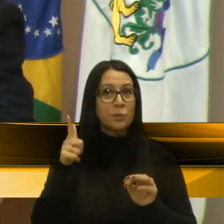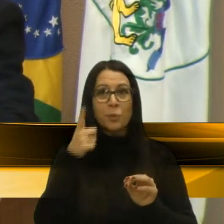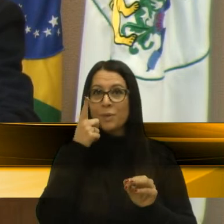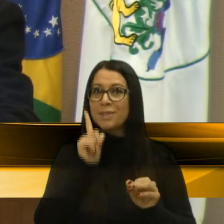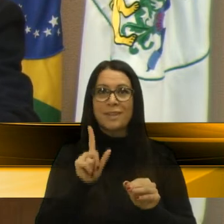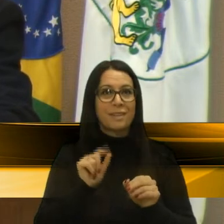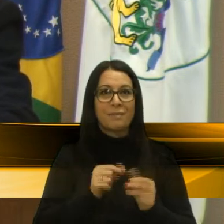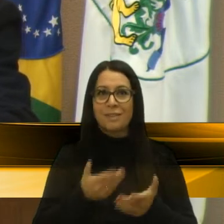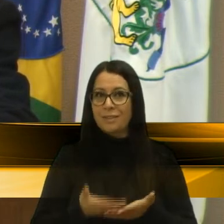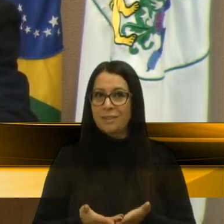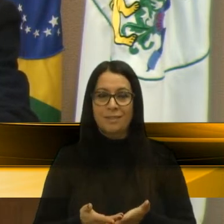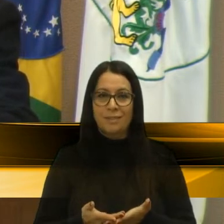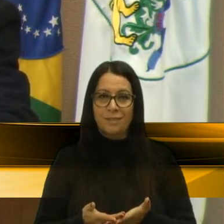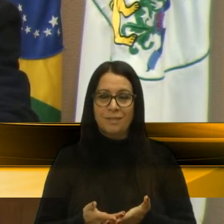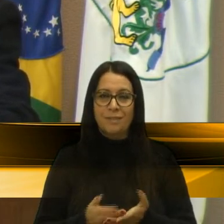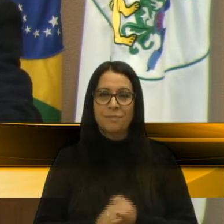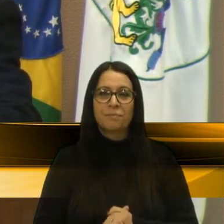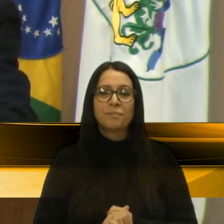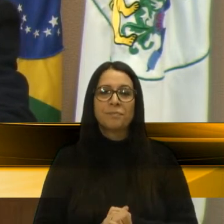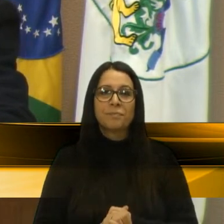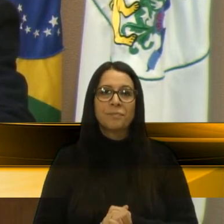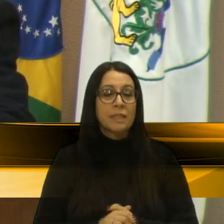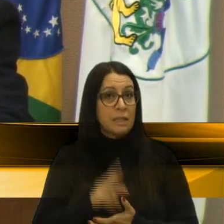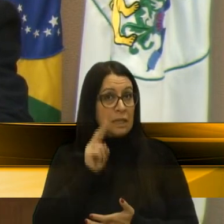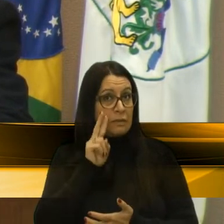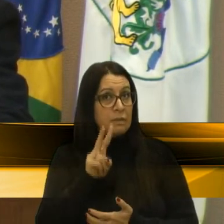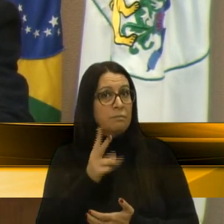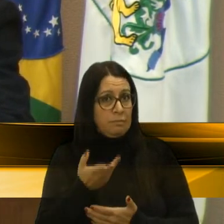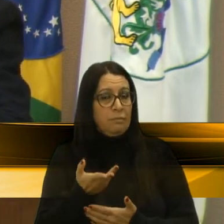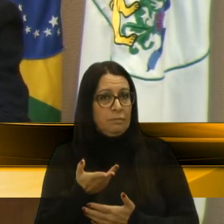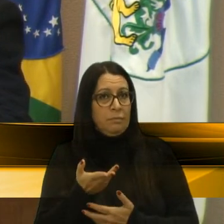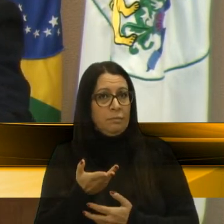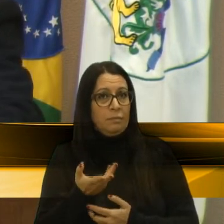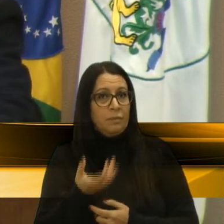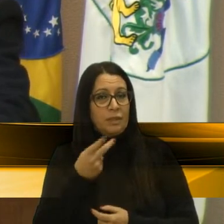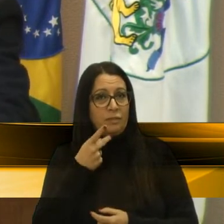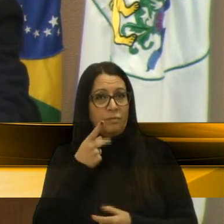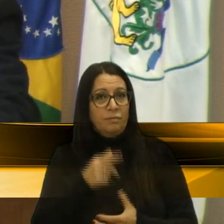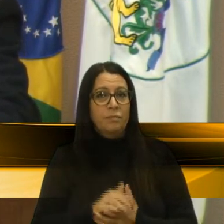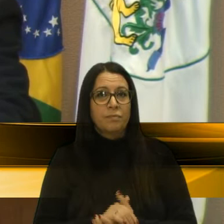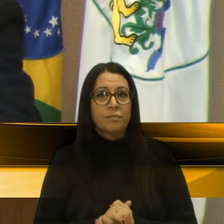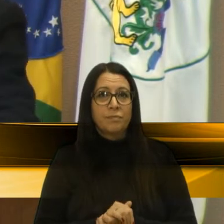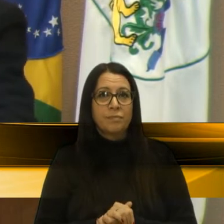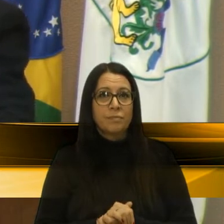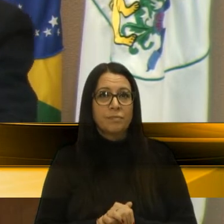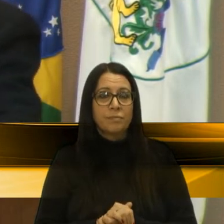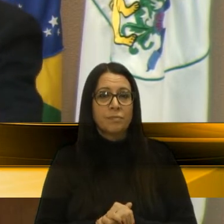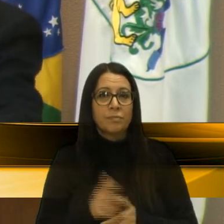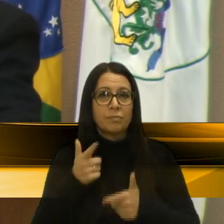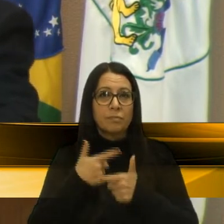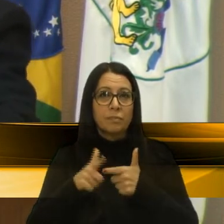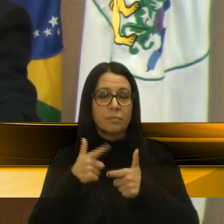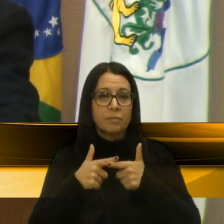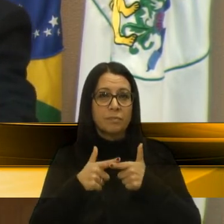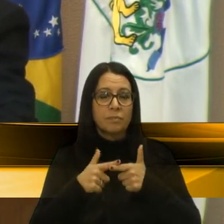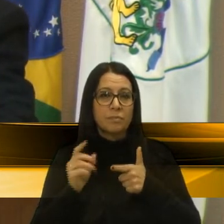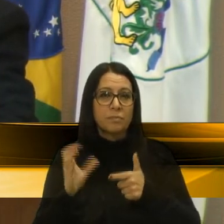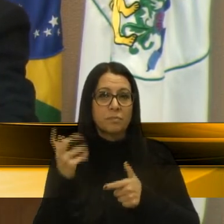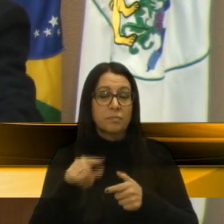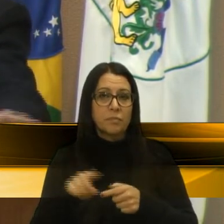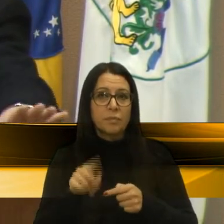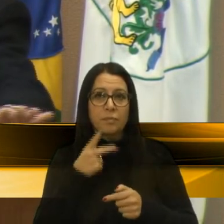por essa cidade é paralelepípedo soltando para todo lado. É um buraco atrás do outro, né? Uma manutenção